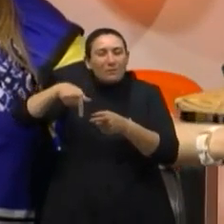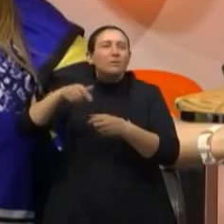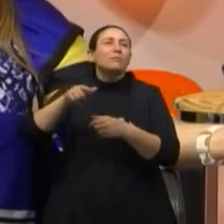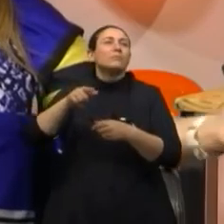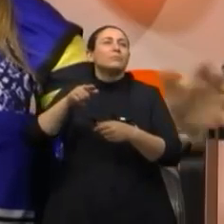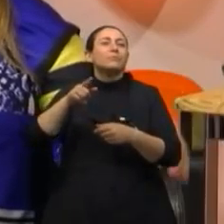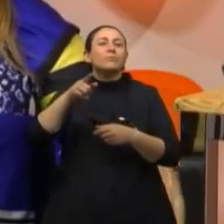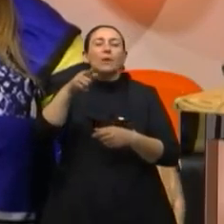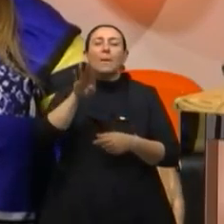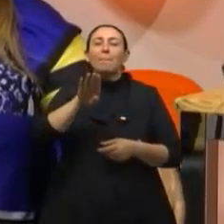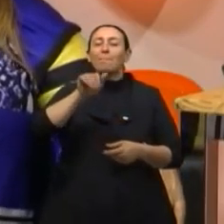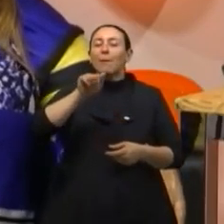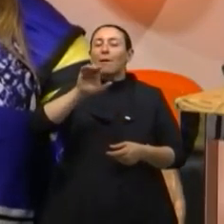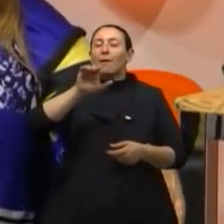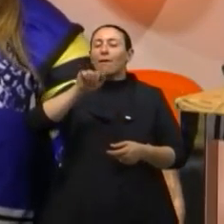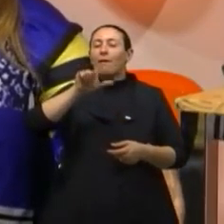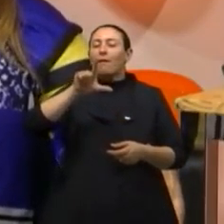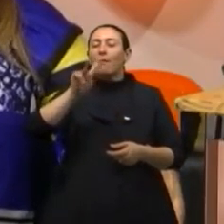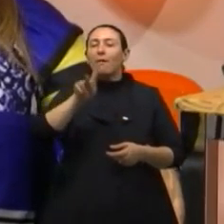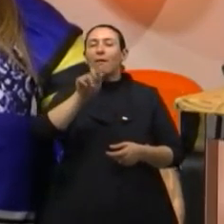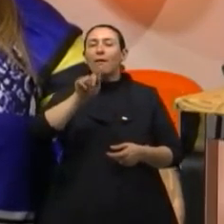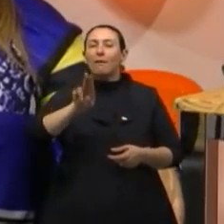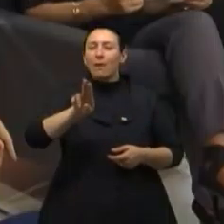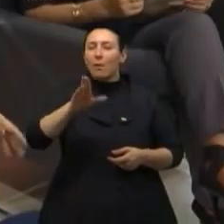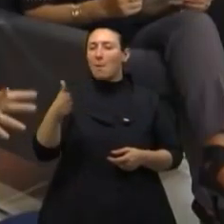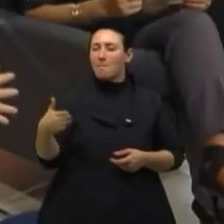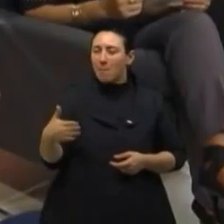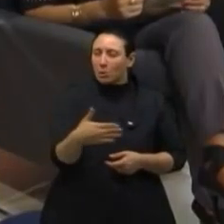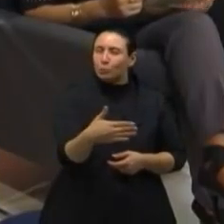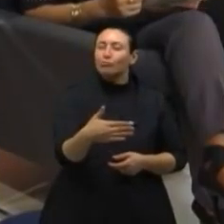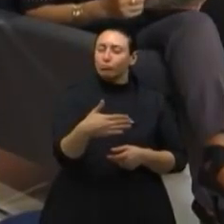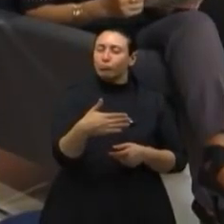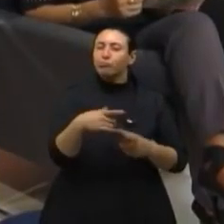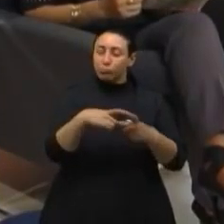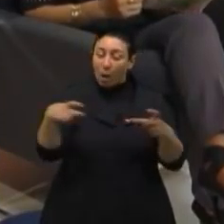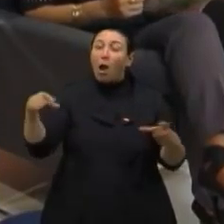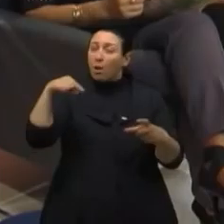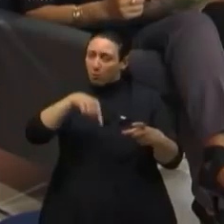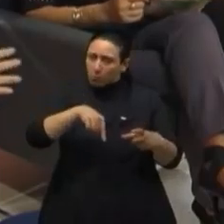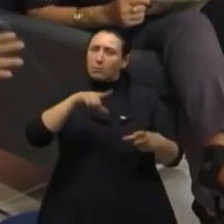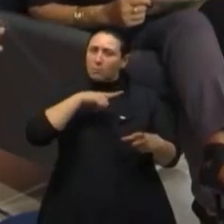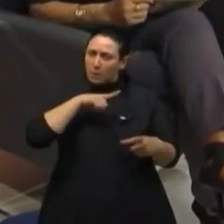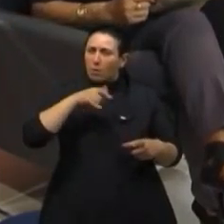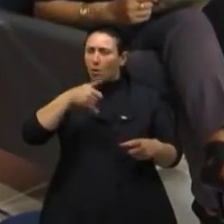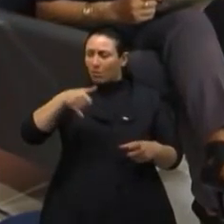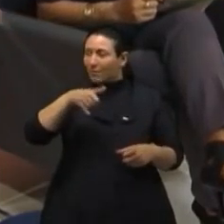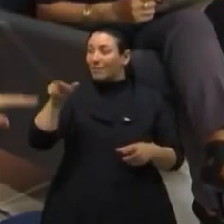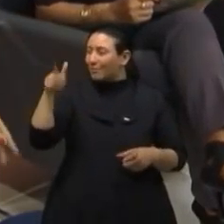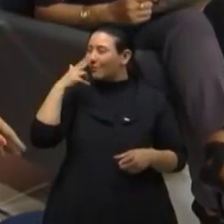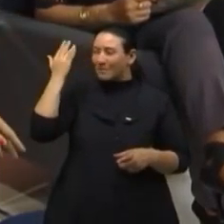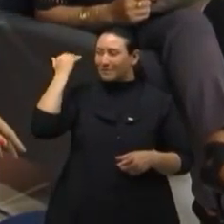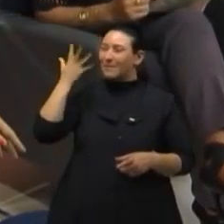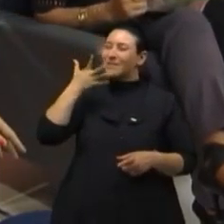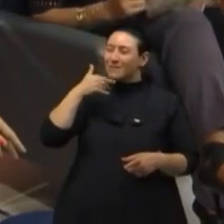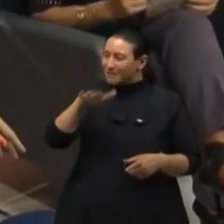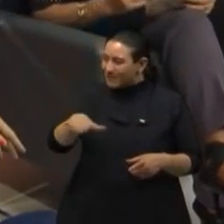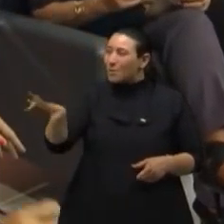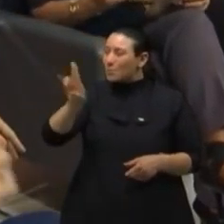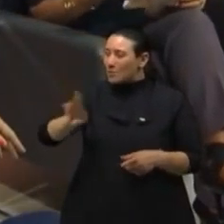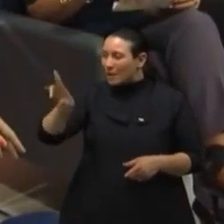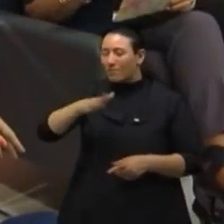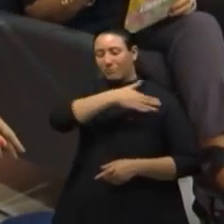de bacalhau né lado que se tomava quando criança óleo de fígado de bacalhau hom com bacalhau nas costas